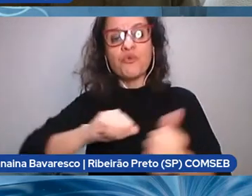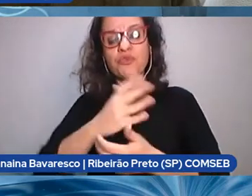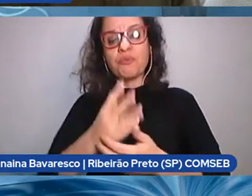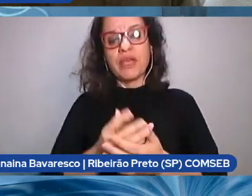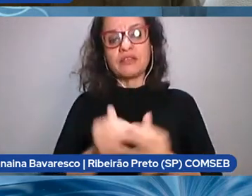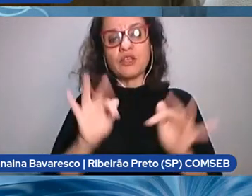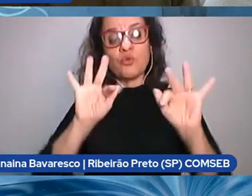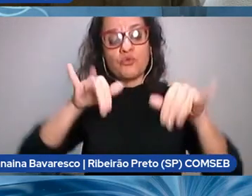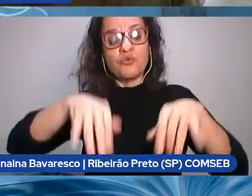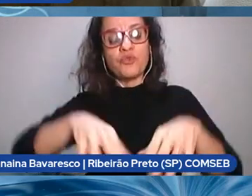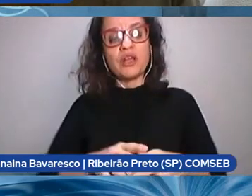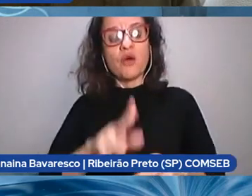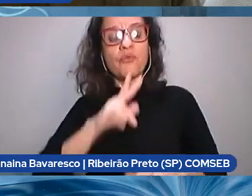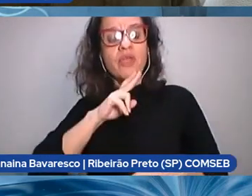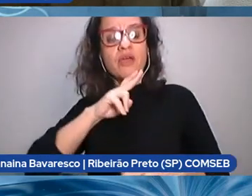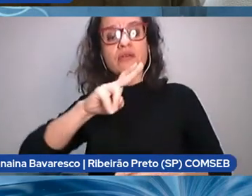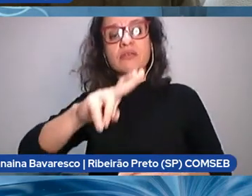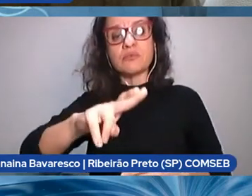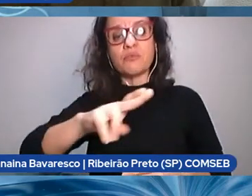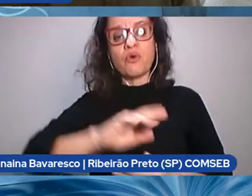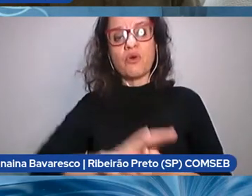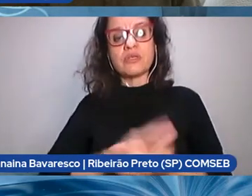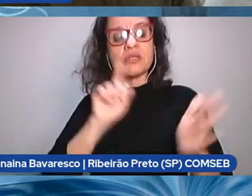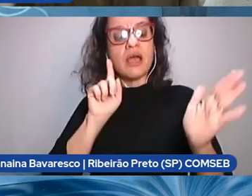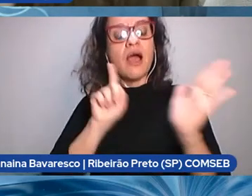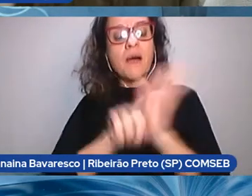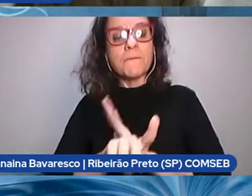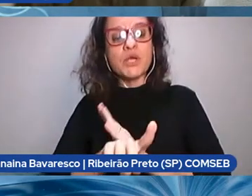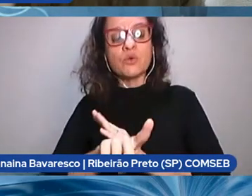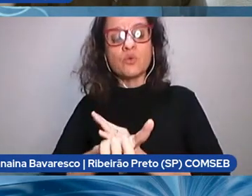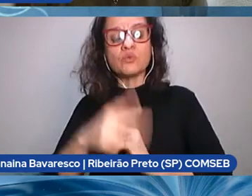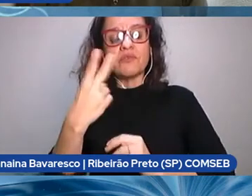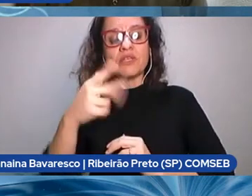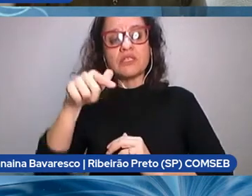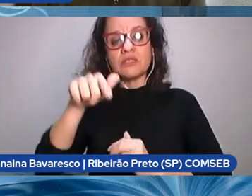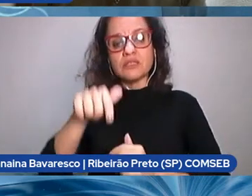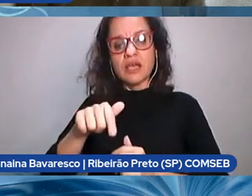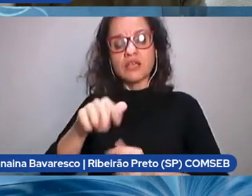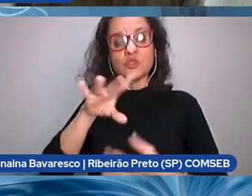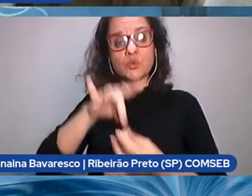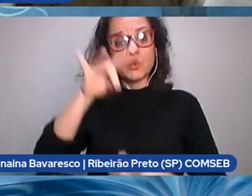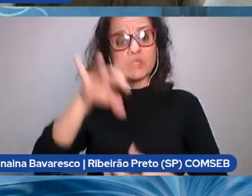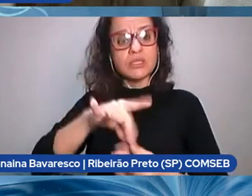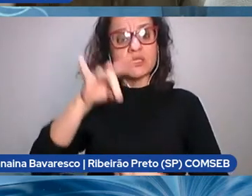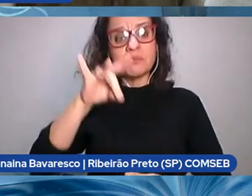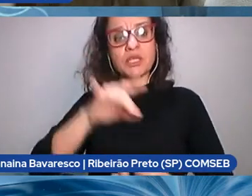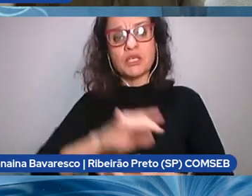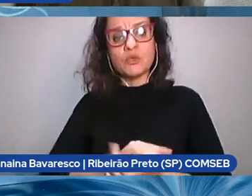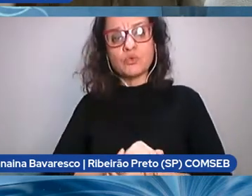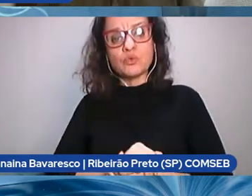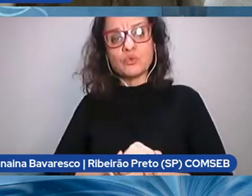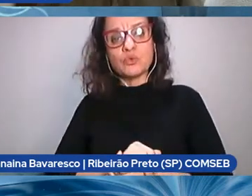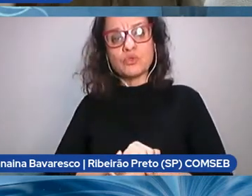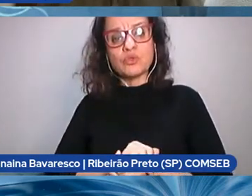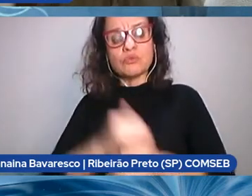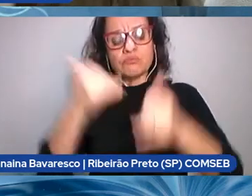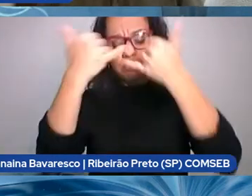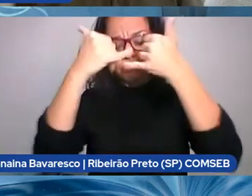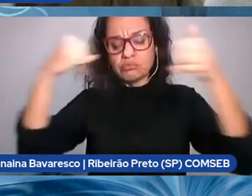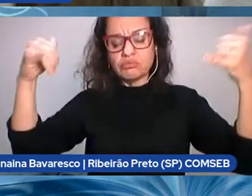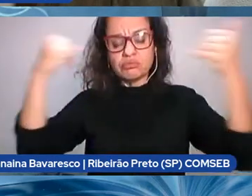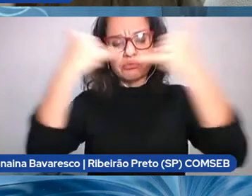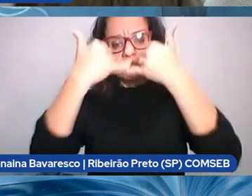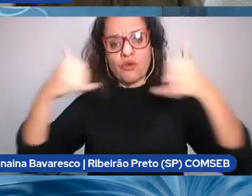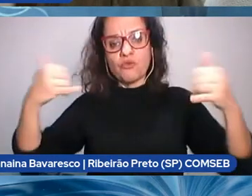da resposta à pergunta 27, os espíritos, referindo-se ao fluido cósmico